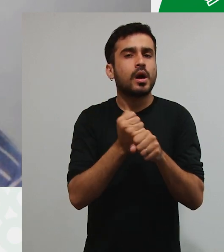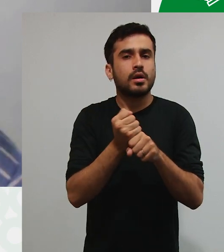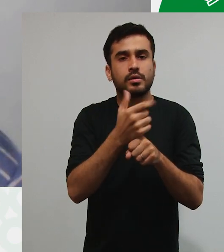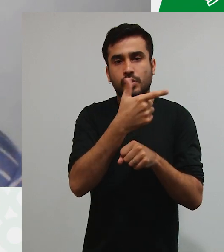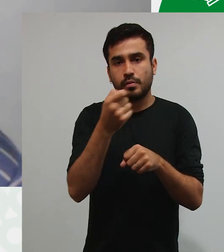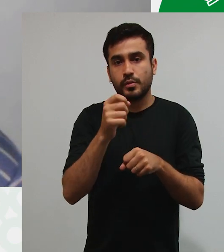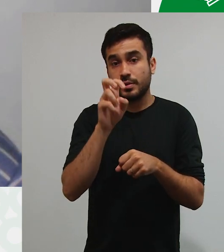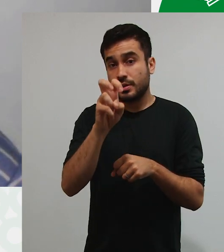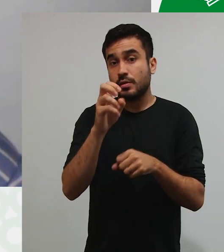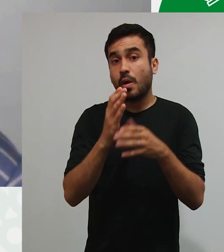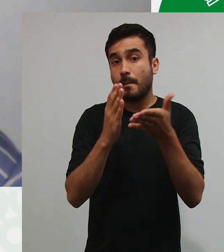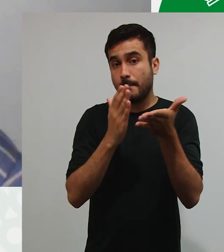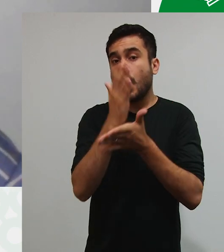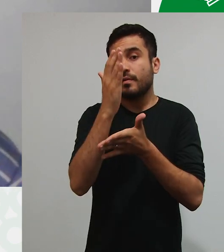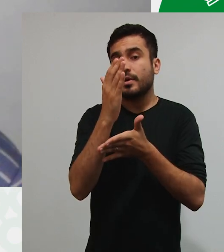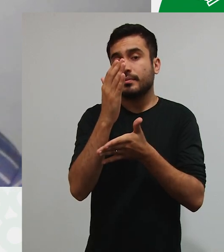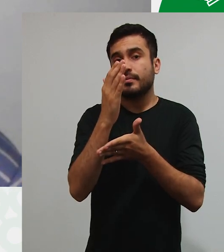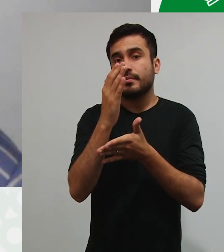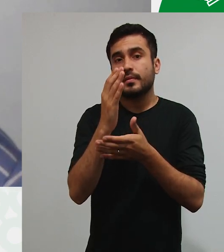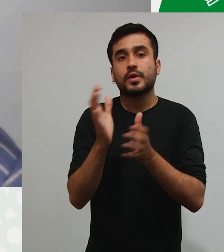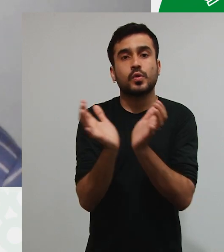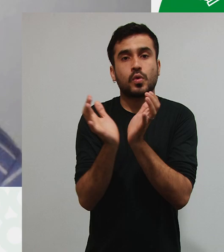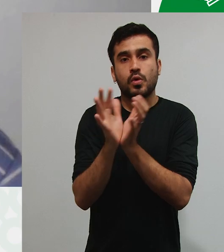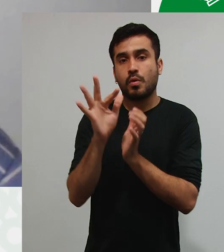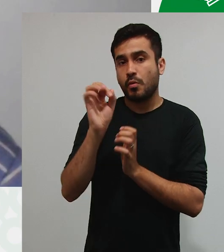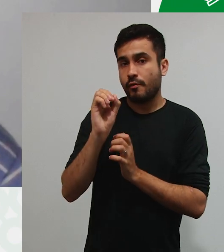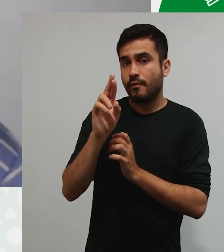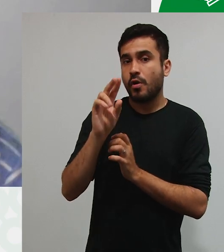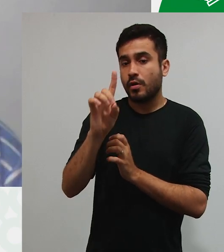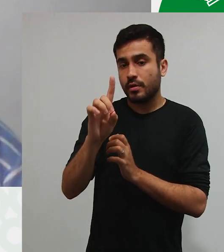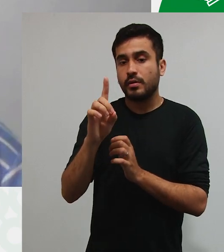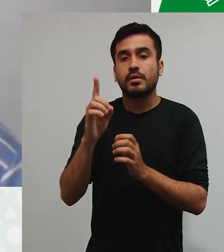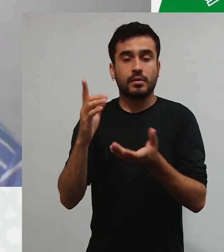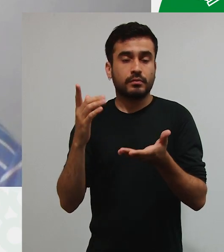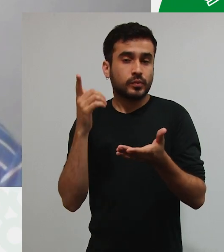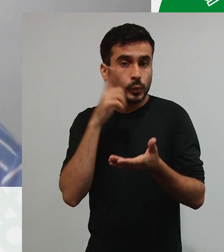a ser bolsista eleito